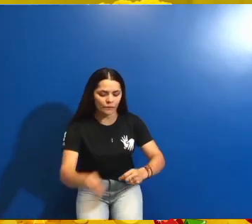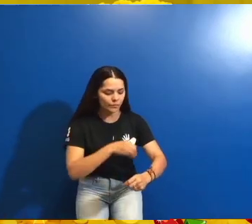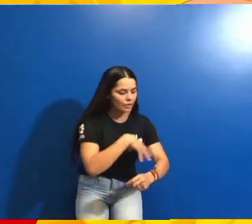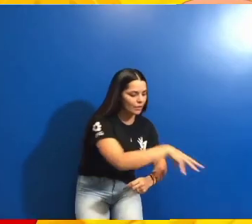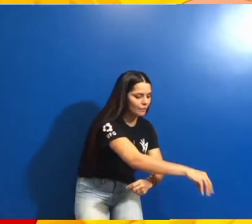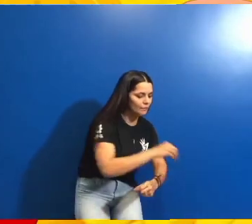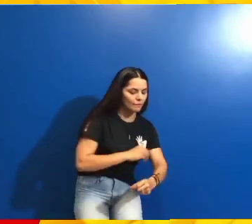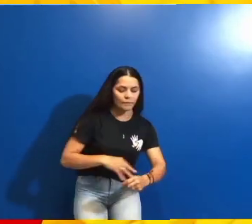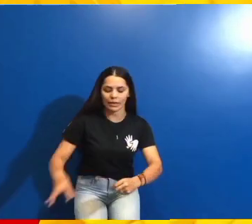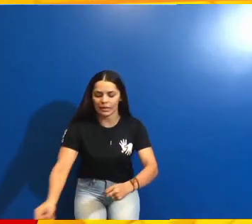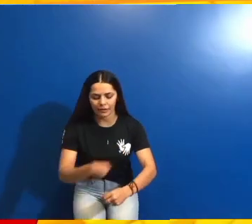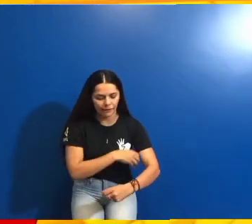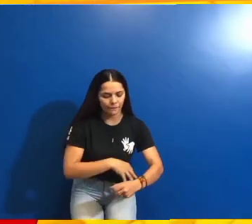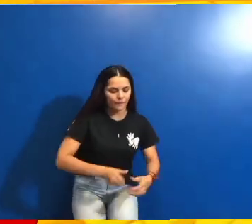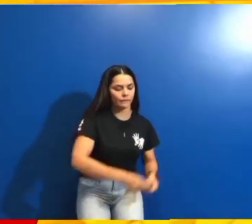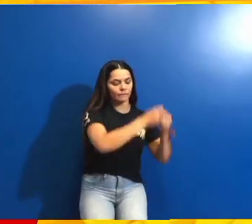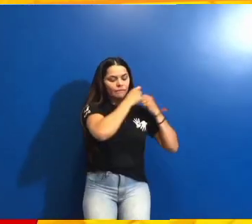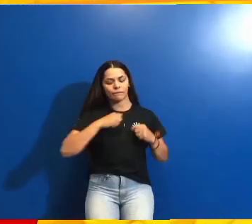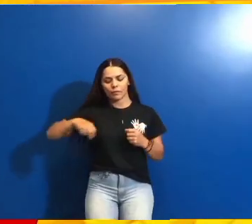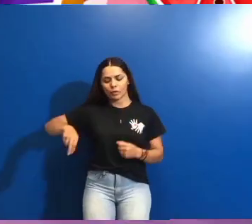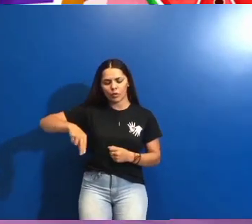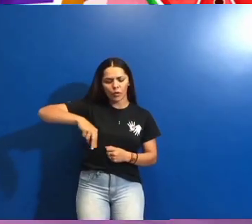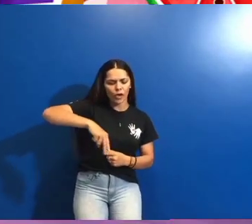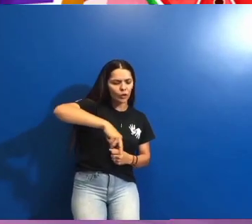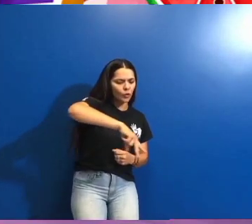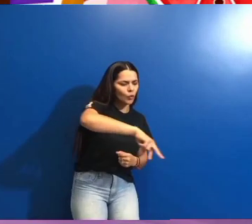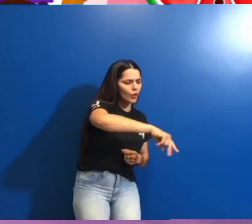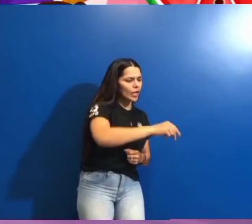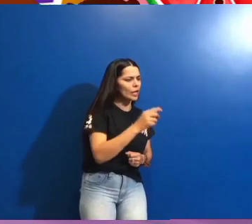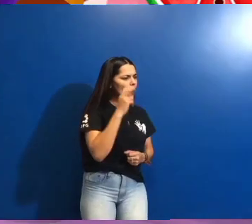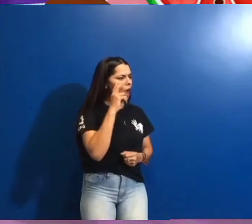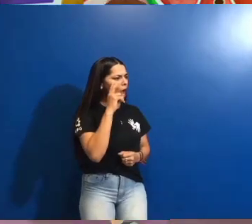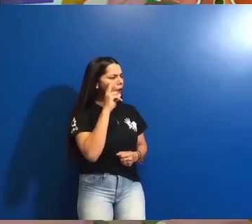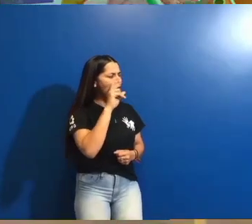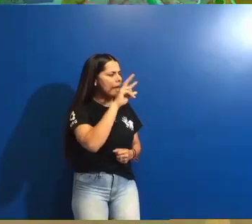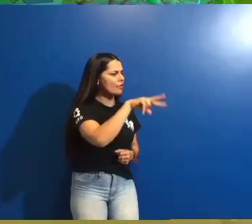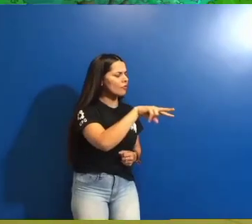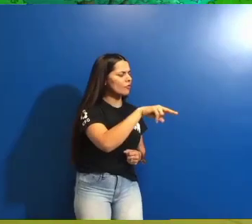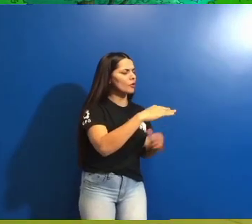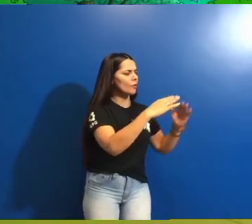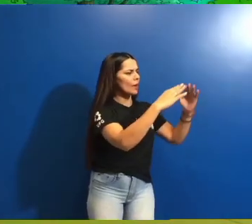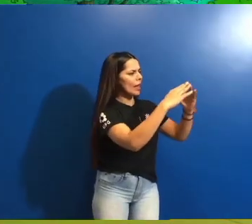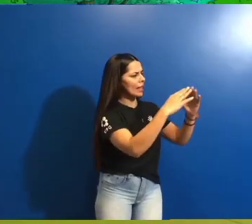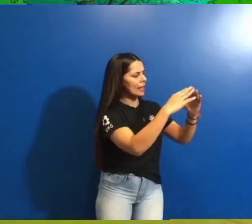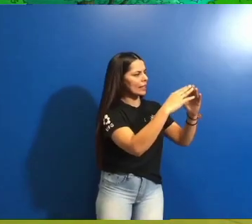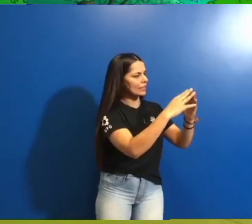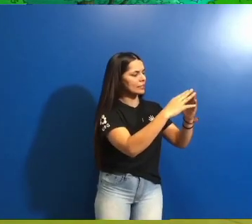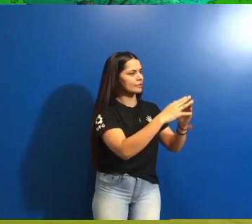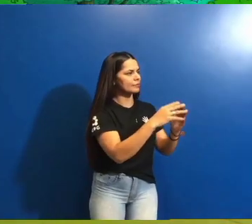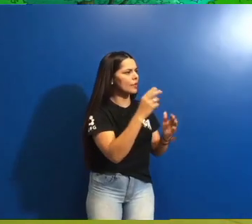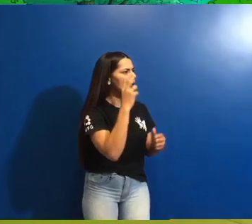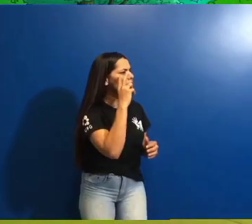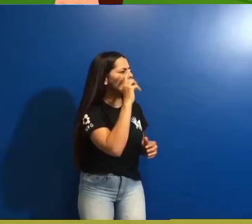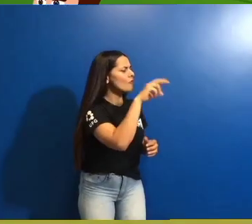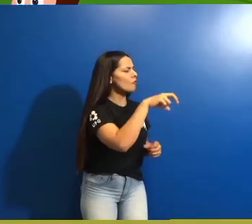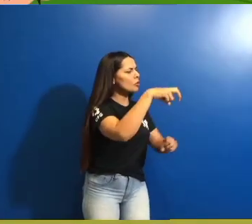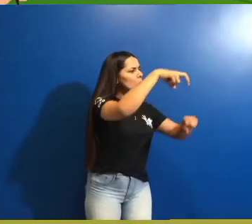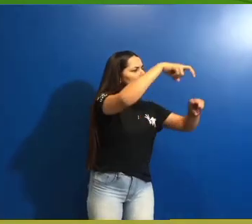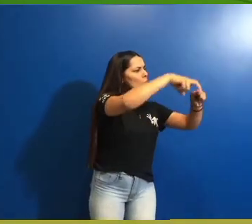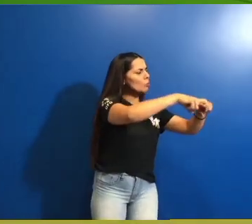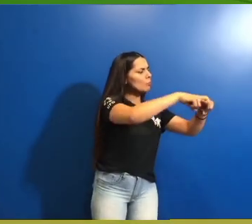Pegaram tudo o que puderam em sua bolsa e saíram da casa rapidamente e correram até que finalmente chegaram à sua